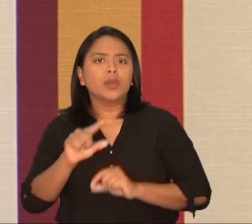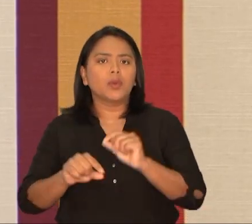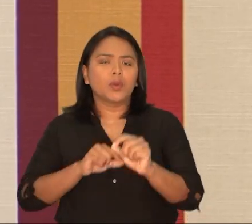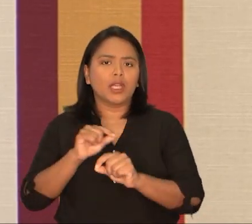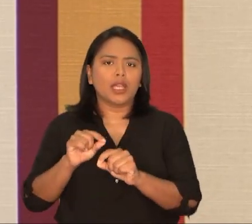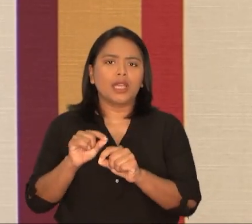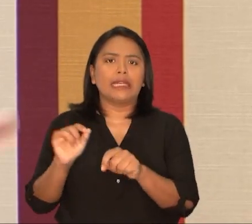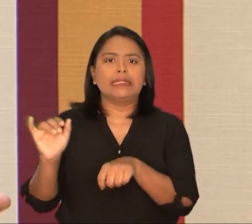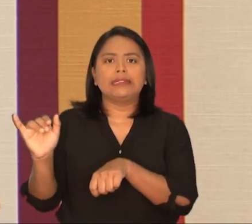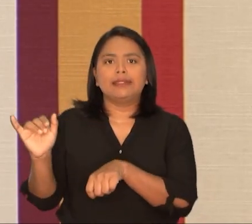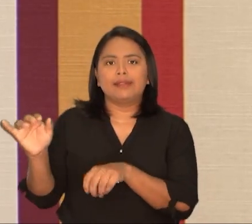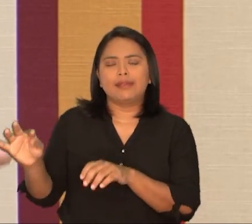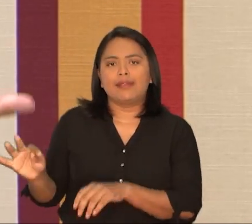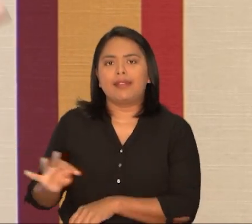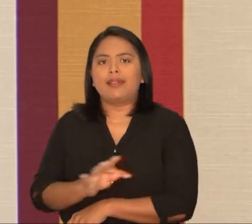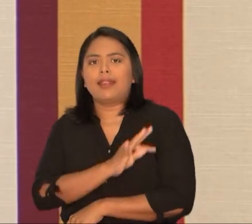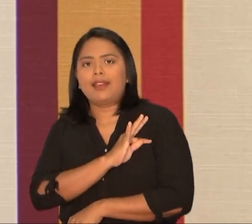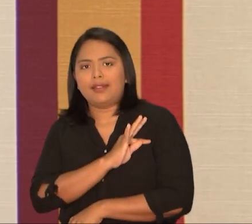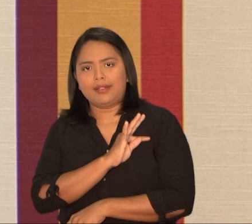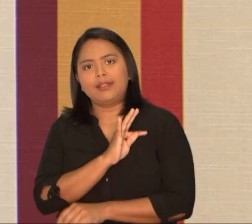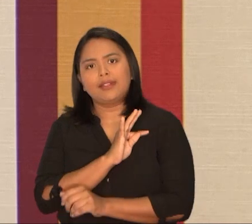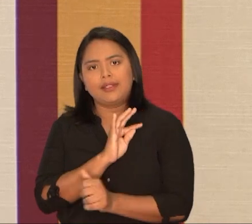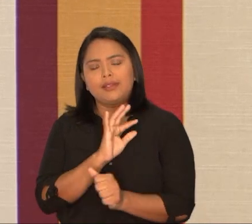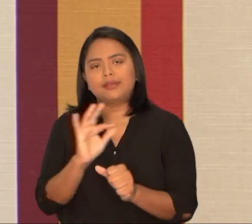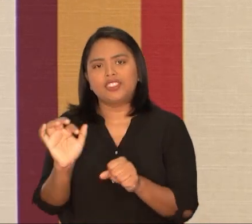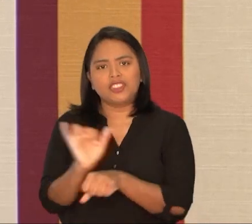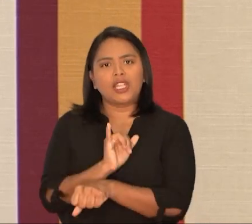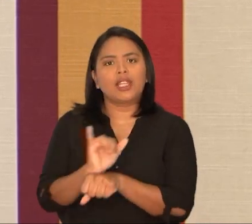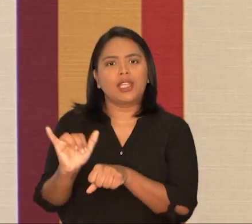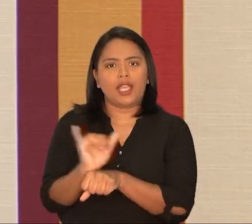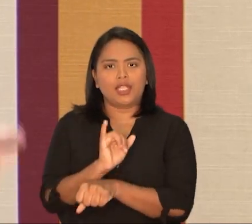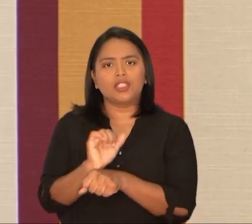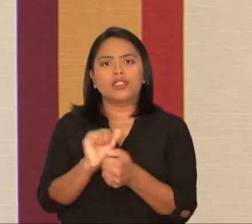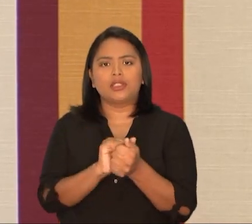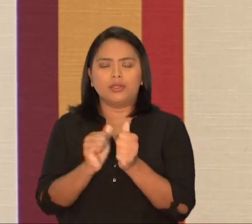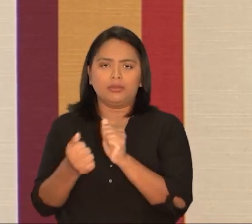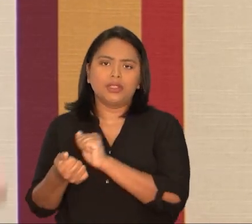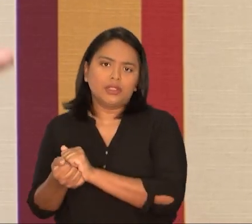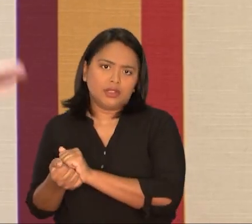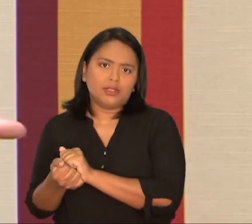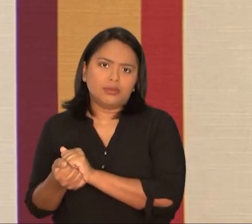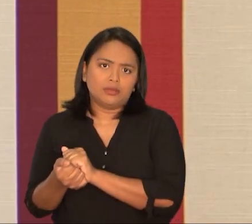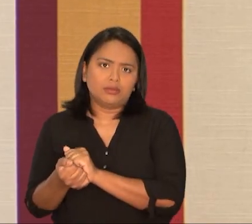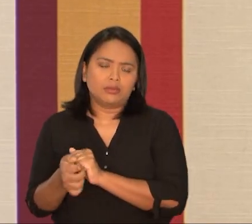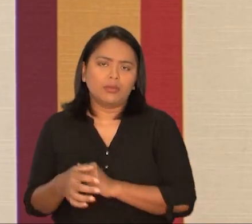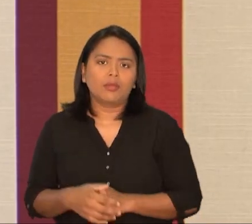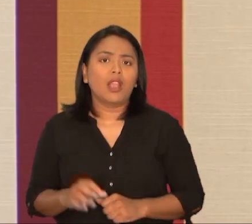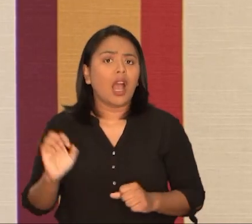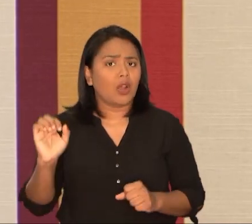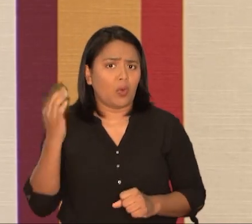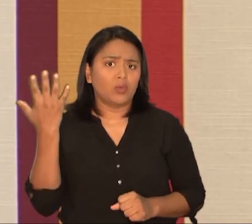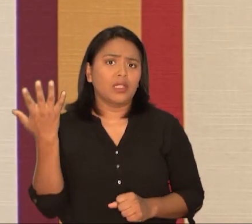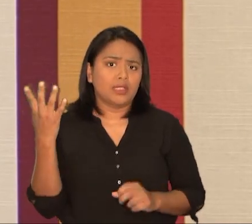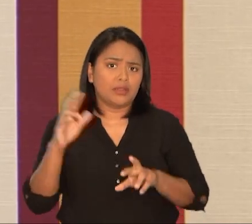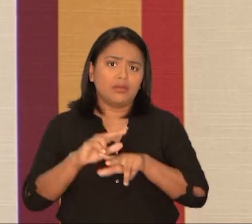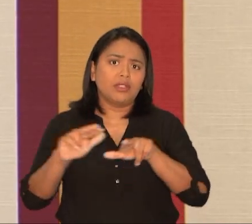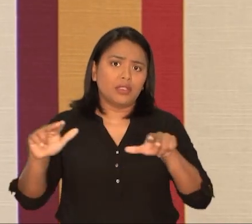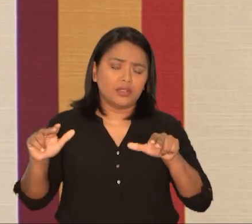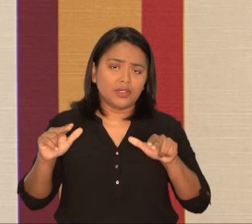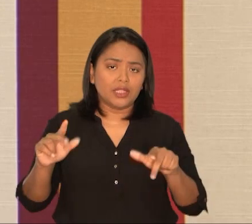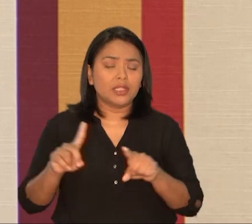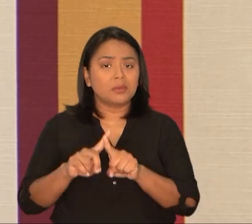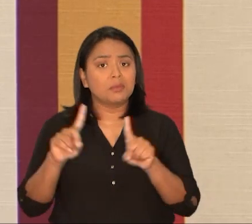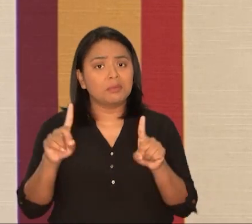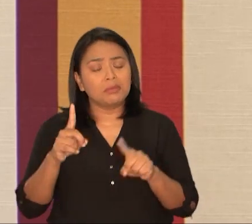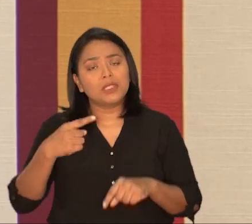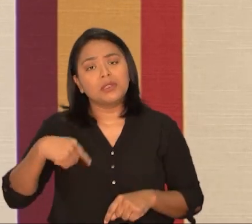que pode ser melhorada. Então, a gente pensa nesse sentido, assim. Não é para ser dessa forma, apesar de acontecer muitas vezes,